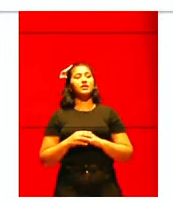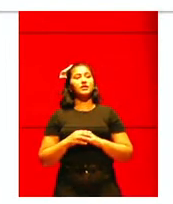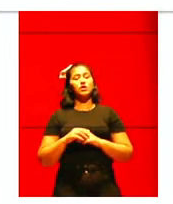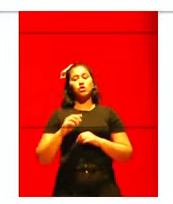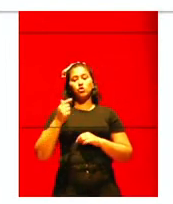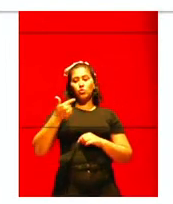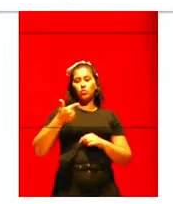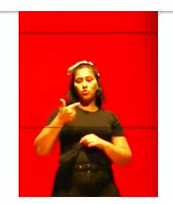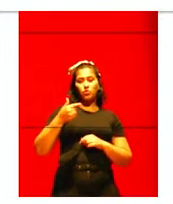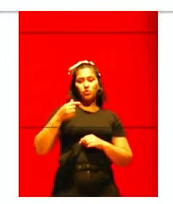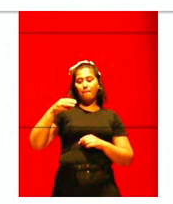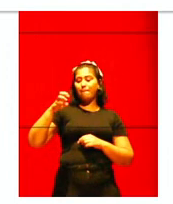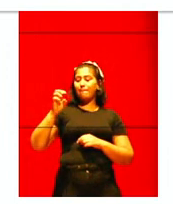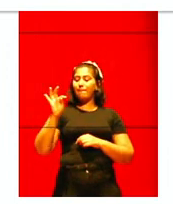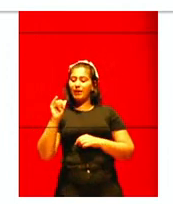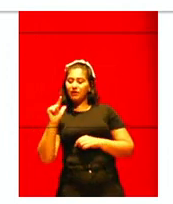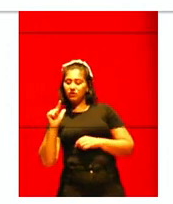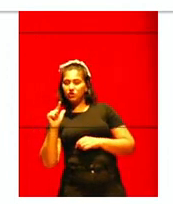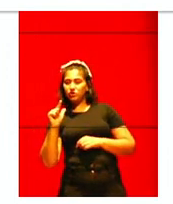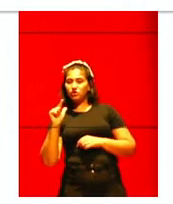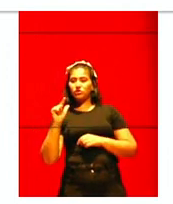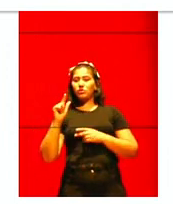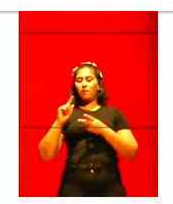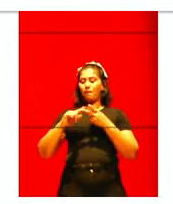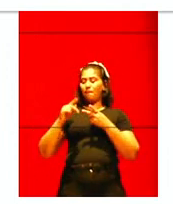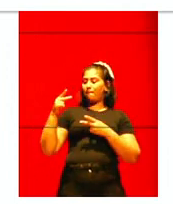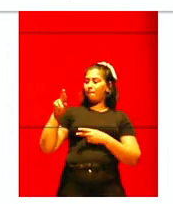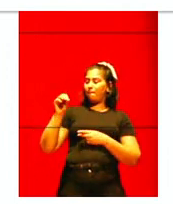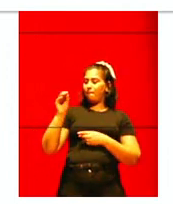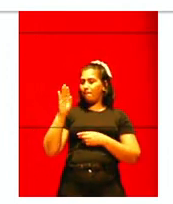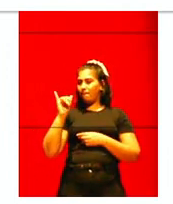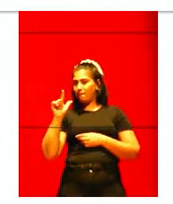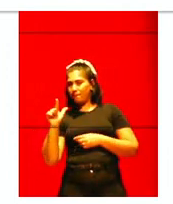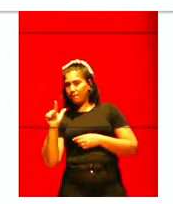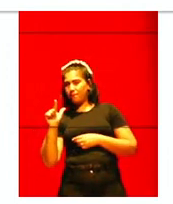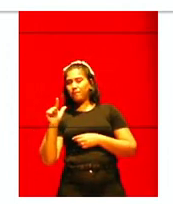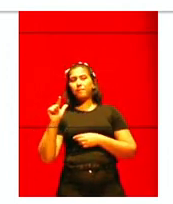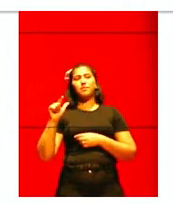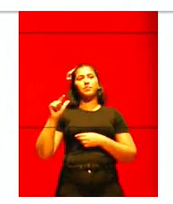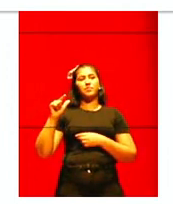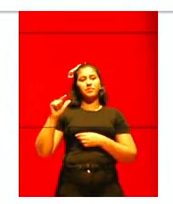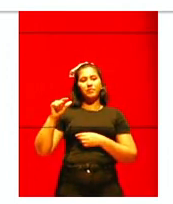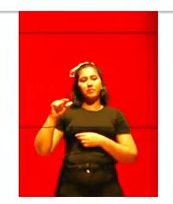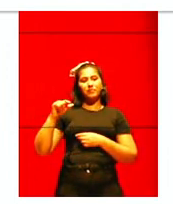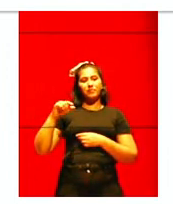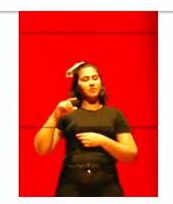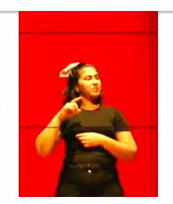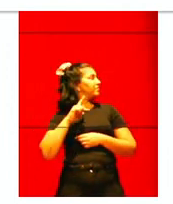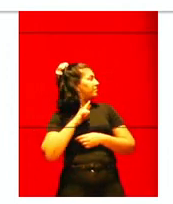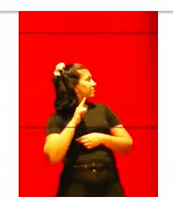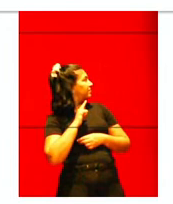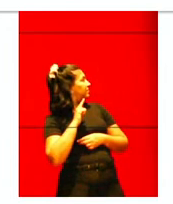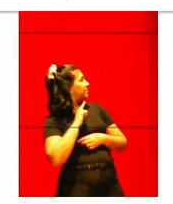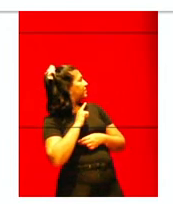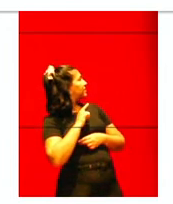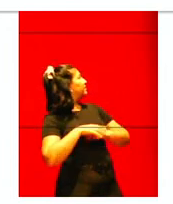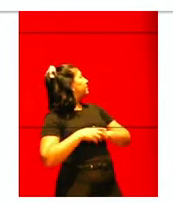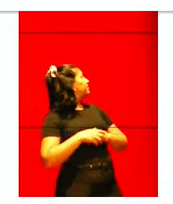Dois, três, quatro, cinco,